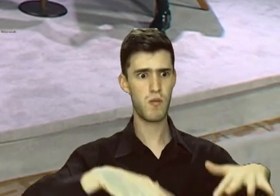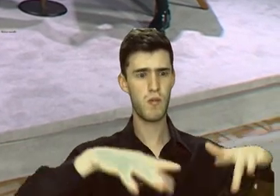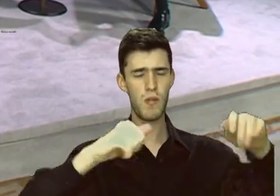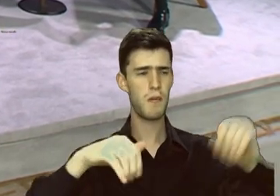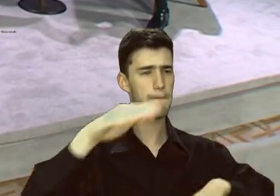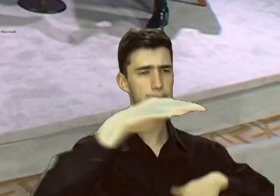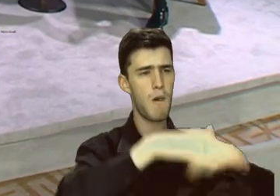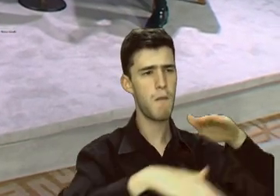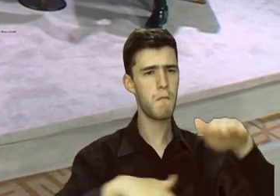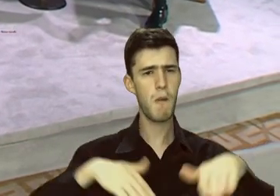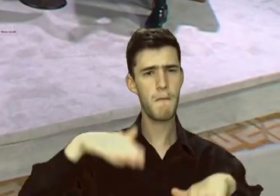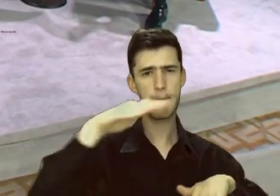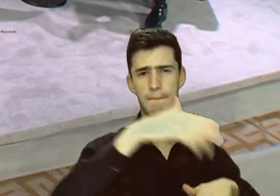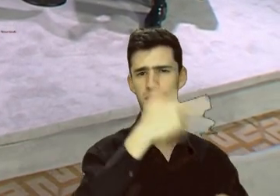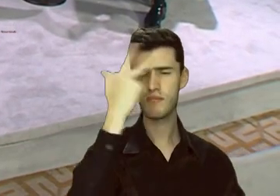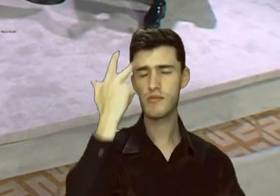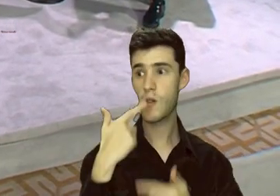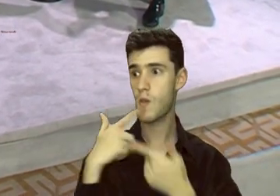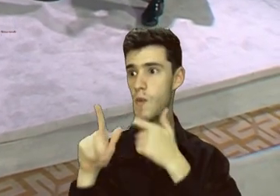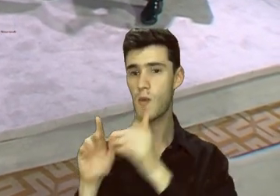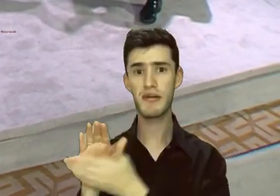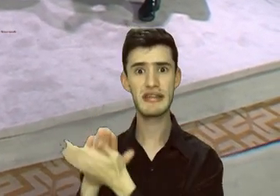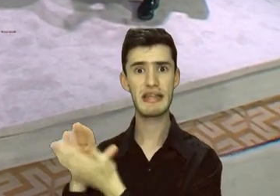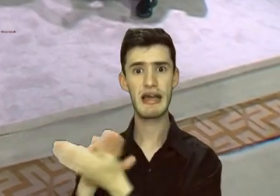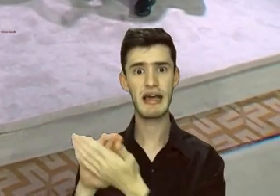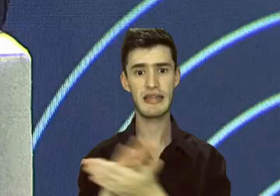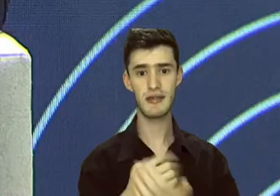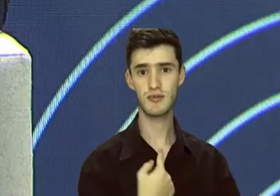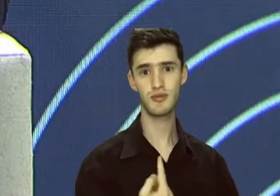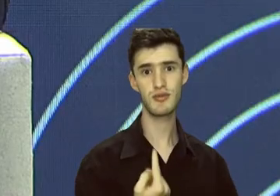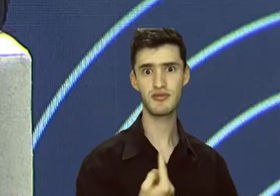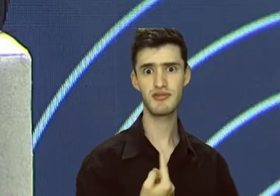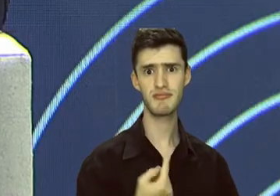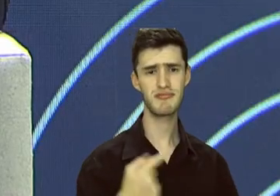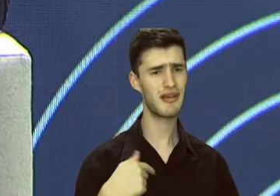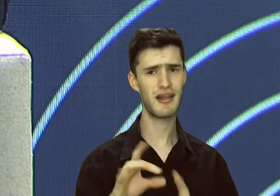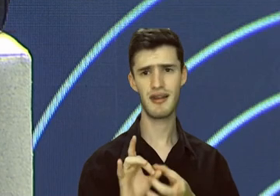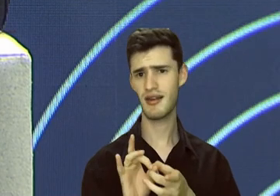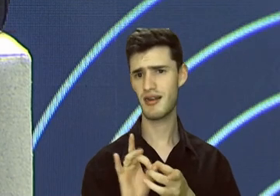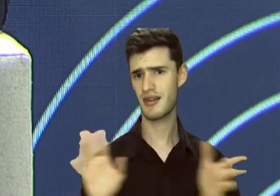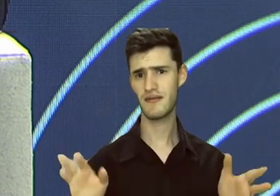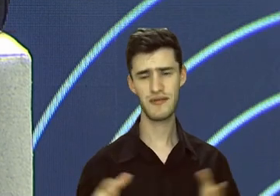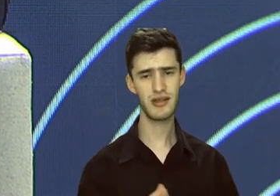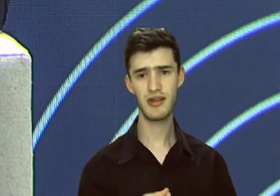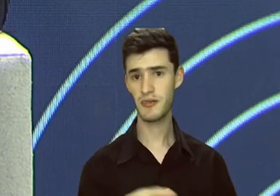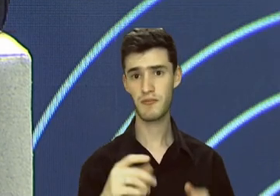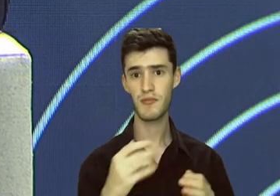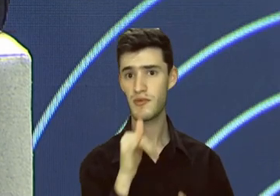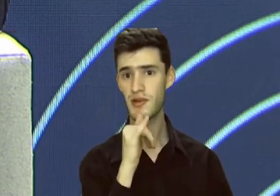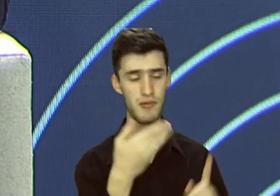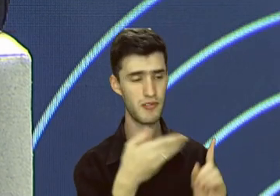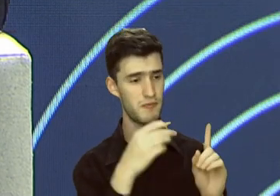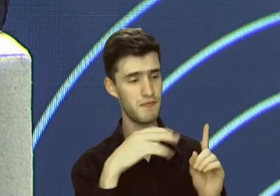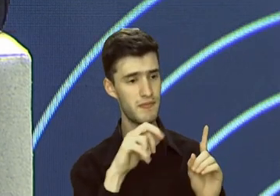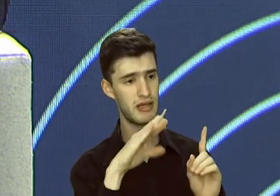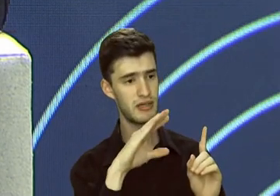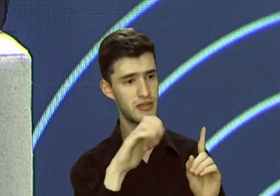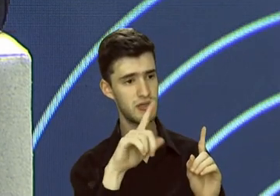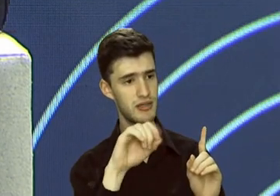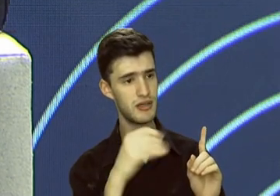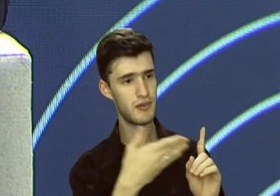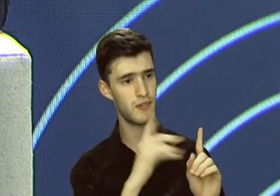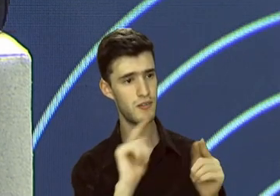que é o que a gente deve ver aqui como o exemplo do próprio Marcelo e obviamente como aconteceu lá atrás com vocês e